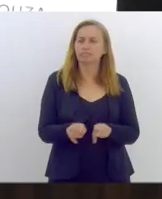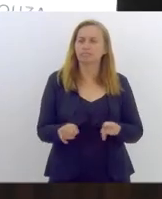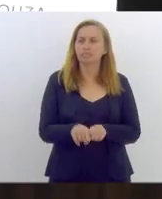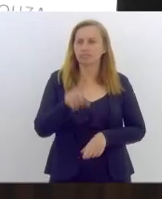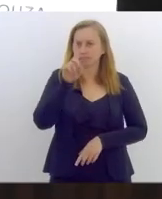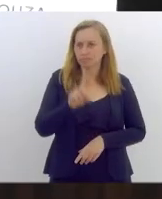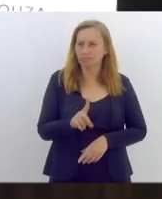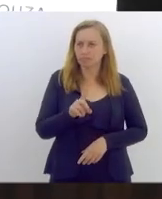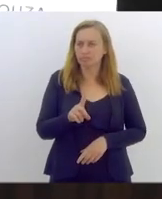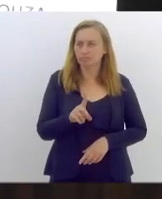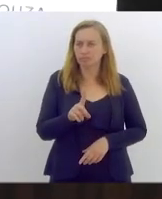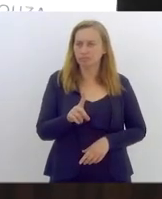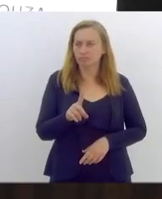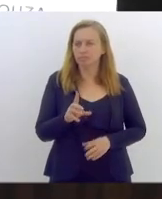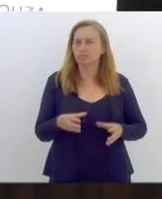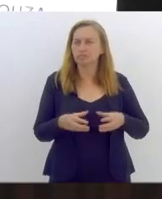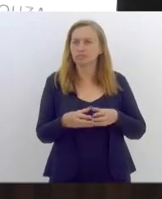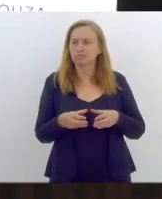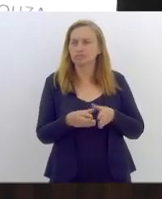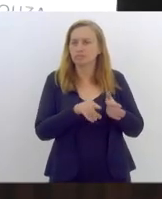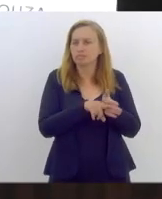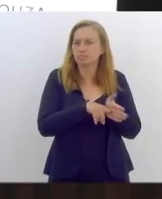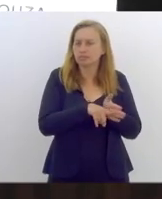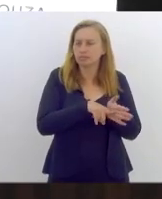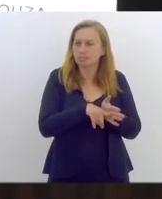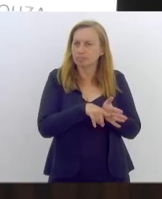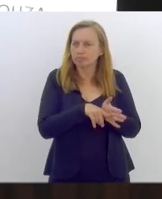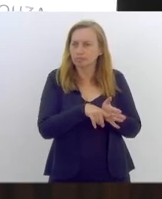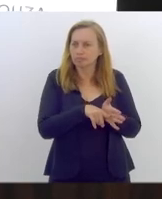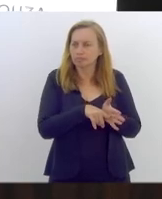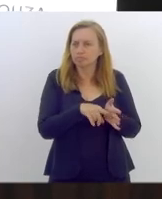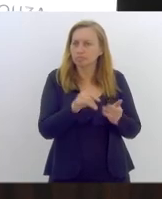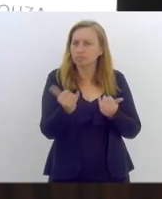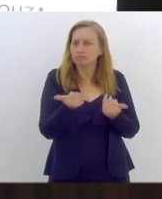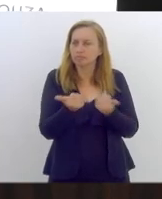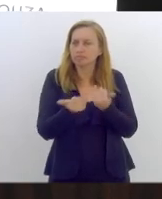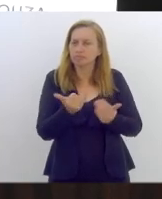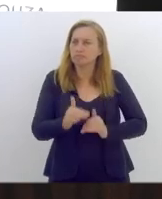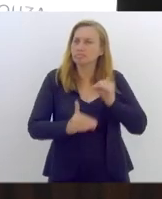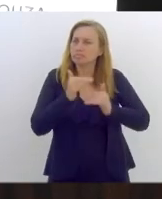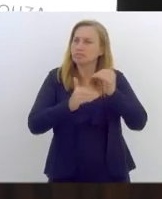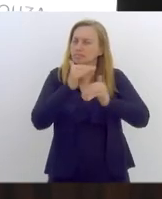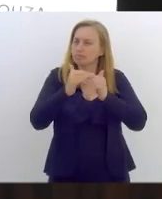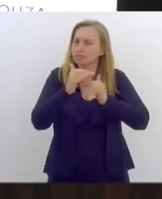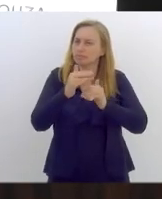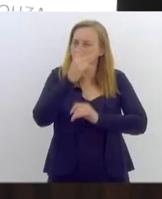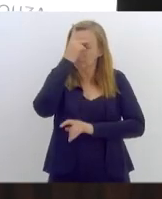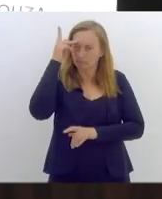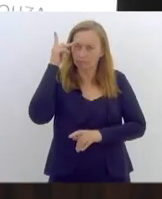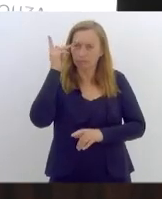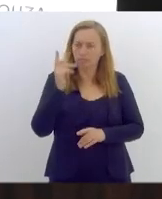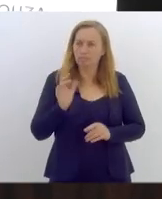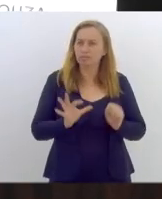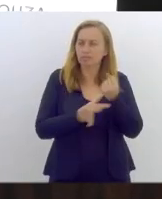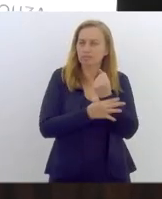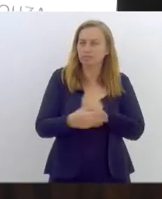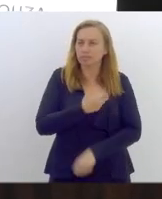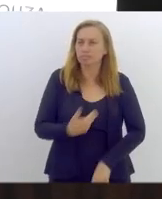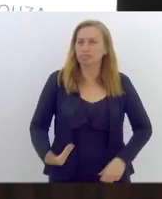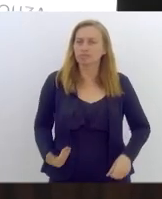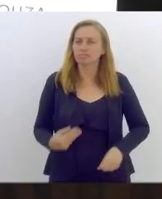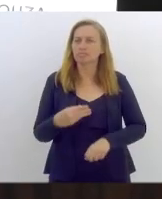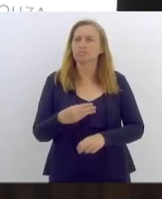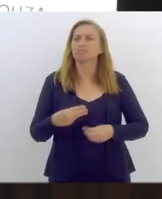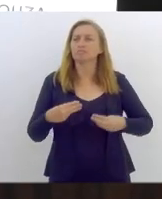diretora do Departamento de Pesquisa, Análise da Informação e Desenvolvimento de Pessoal em Segurança Pública do Ministério